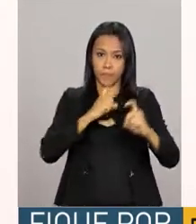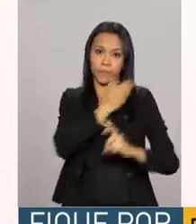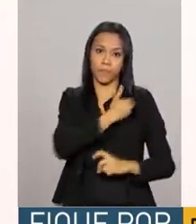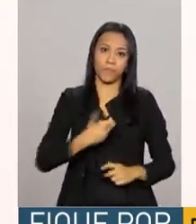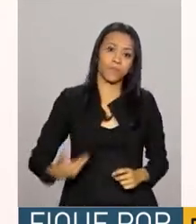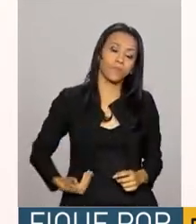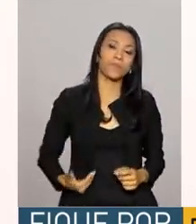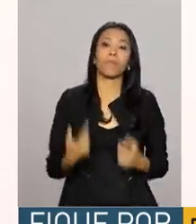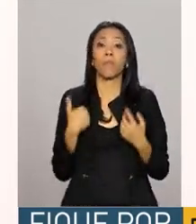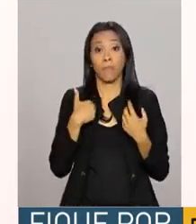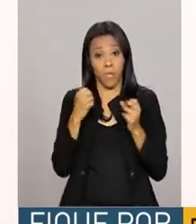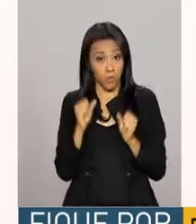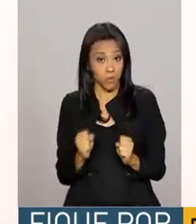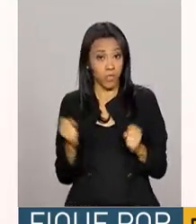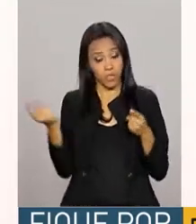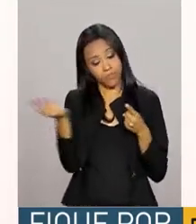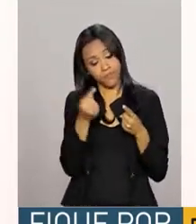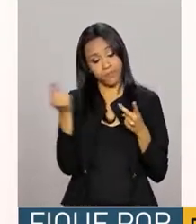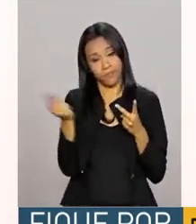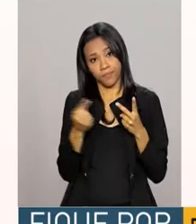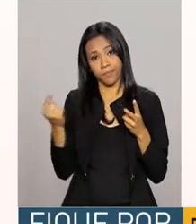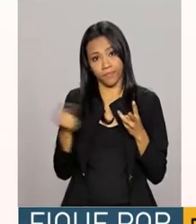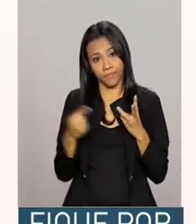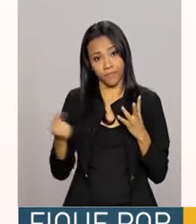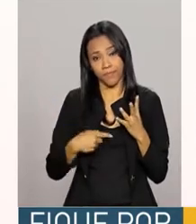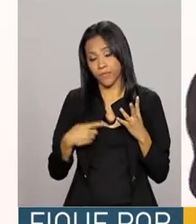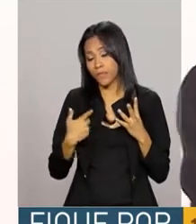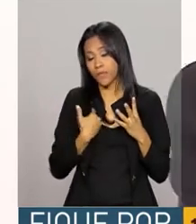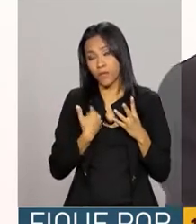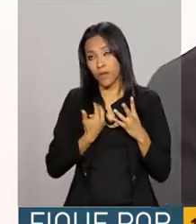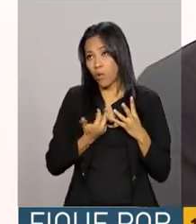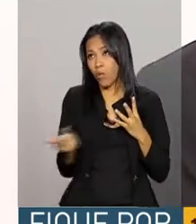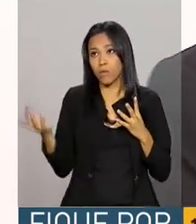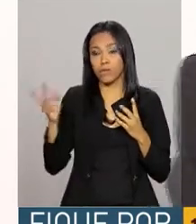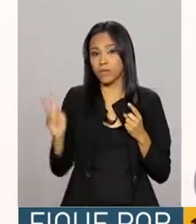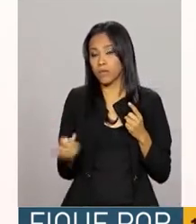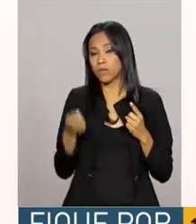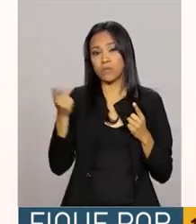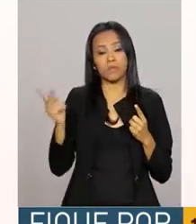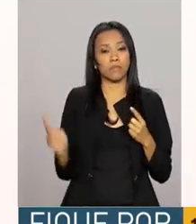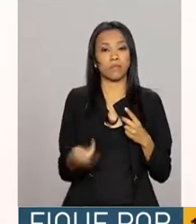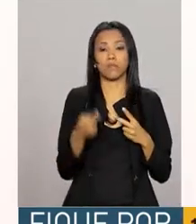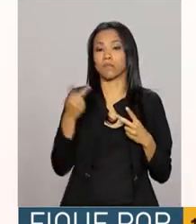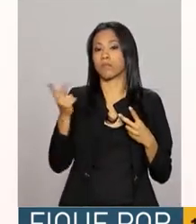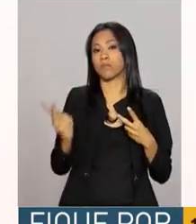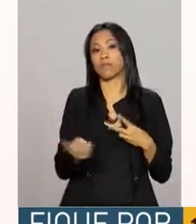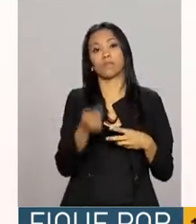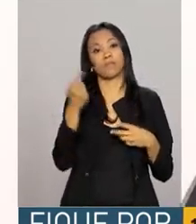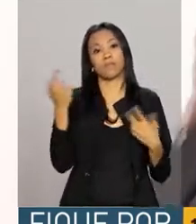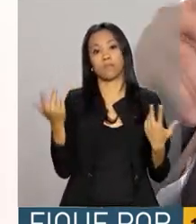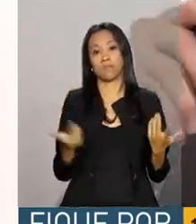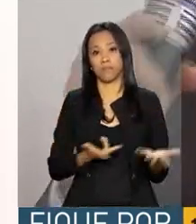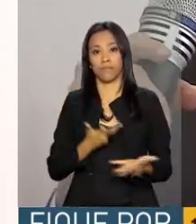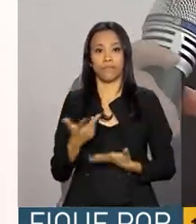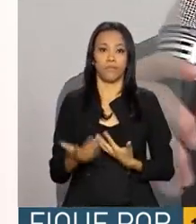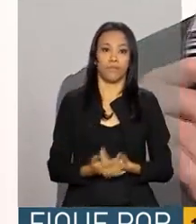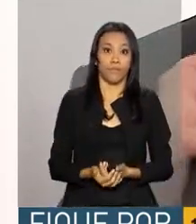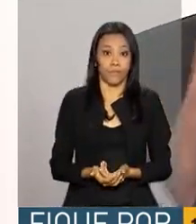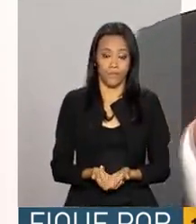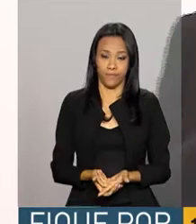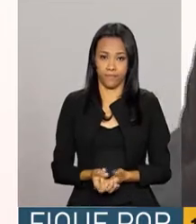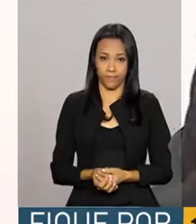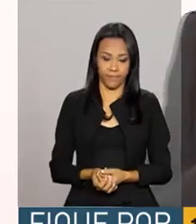eu poderia elencar não haverá inúmeros casos de grandes feitos enfim